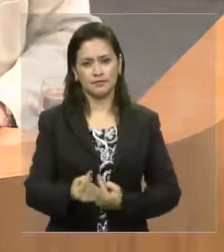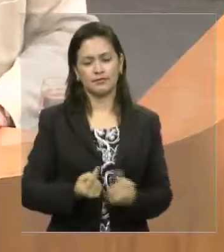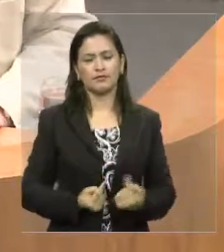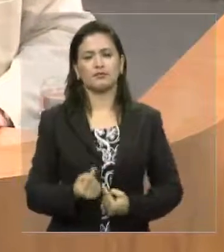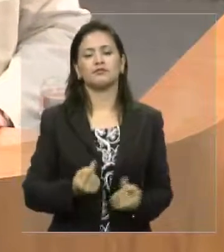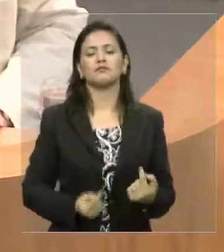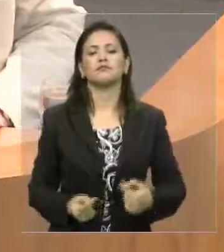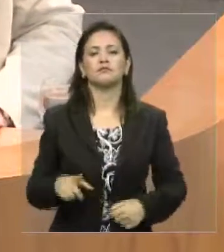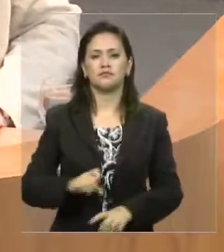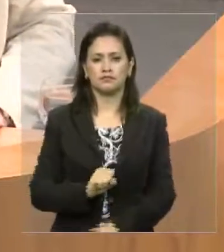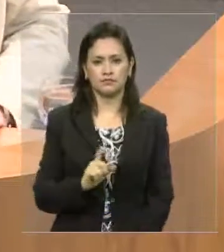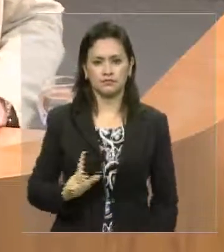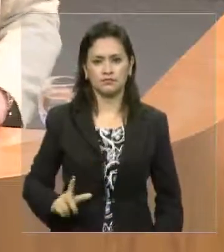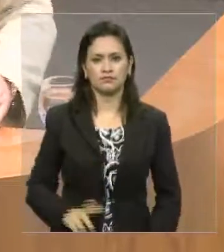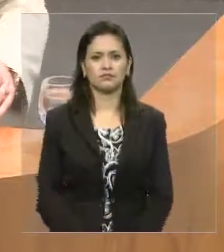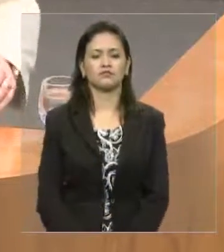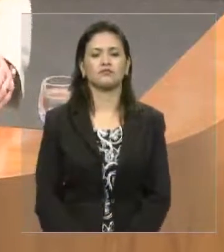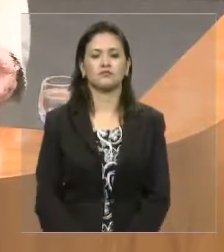nossa capital.